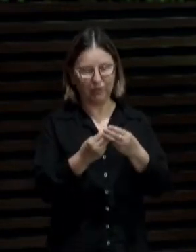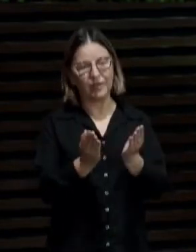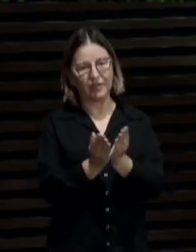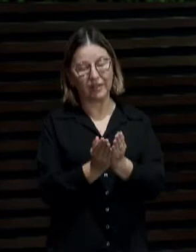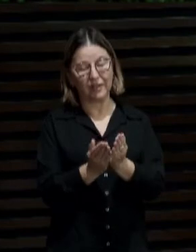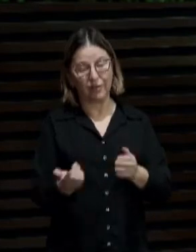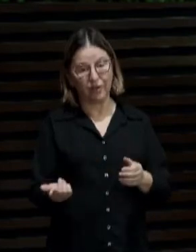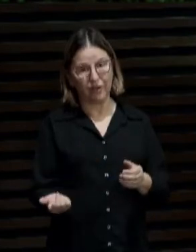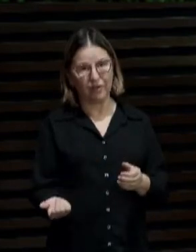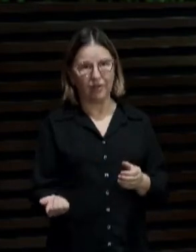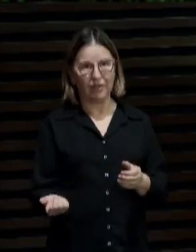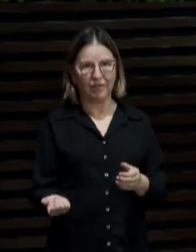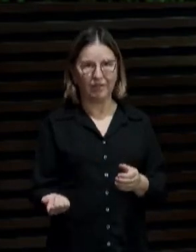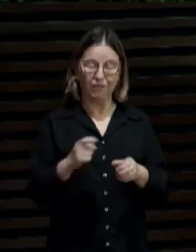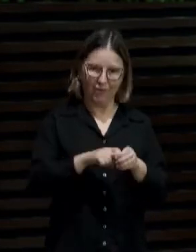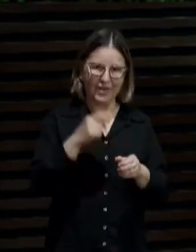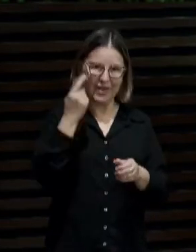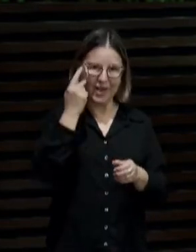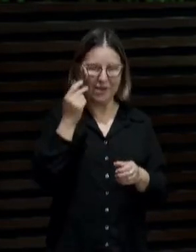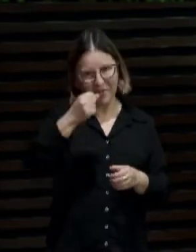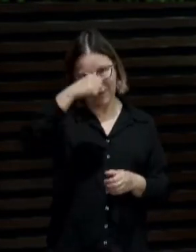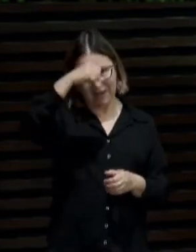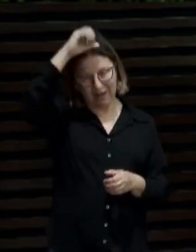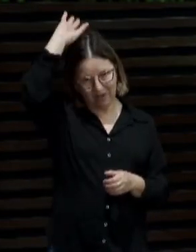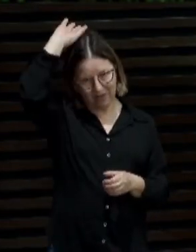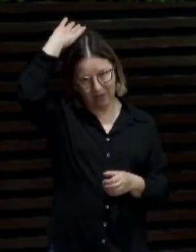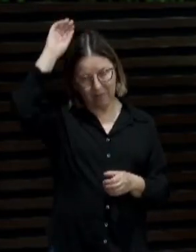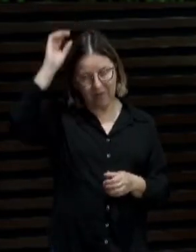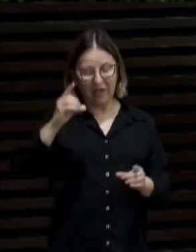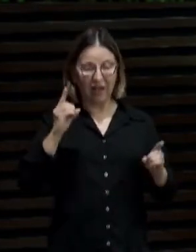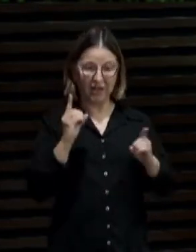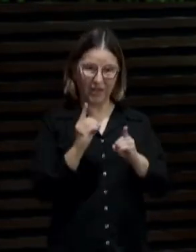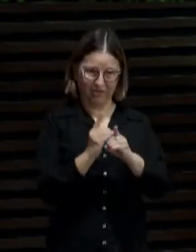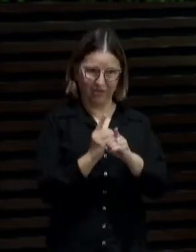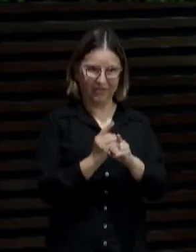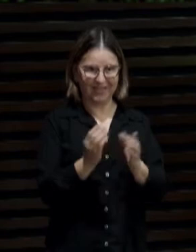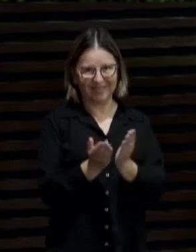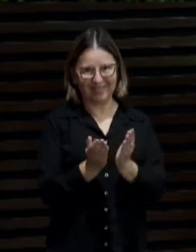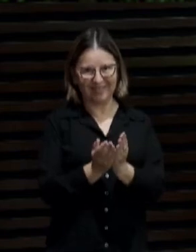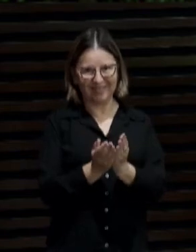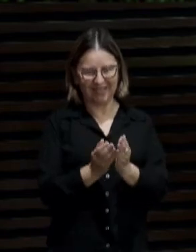depois que Cláudio expulsou os judeus, ele faleceu e os judeus retornaram.